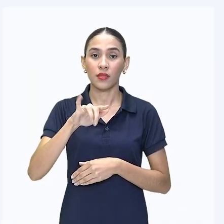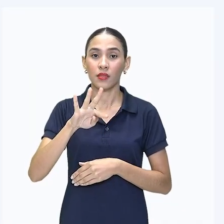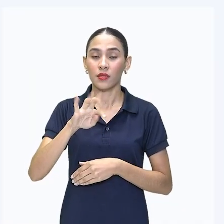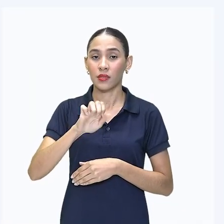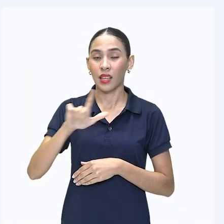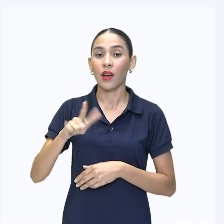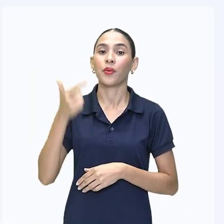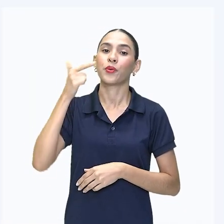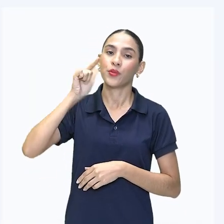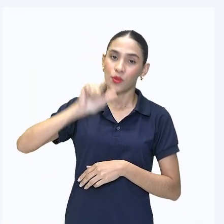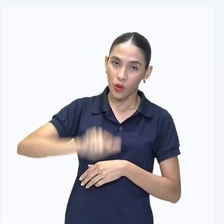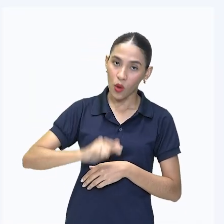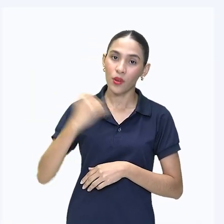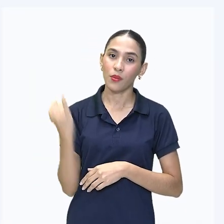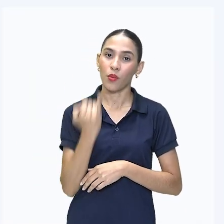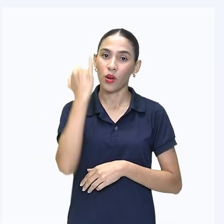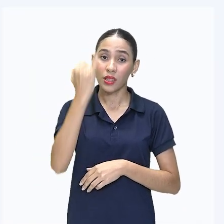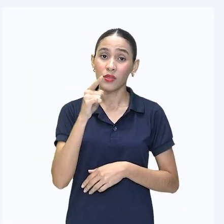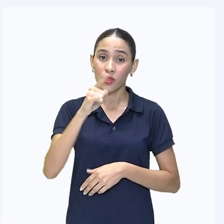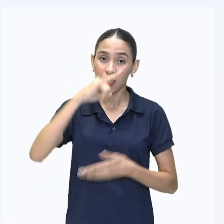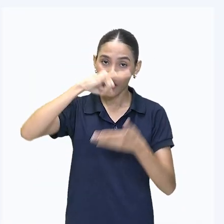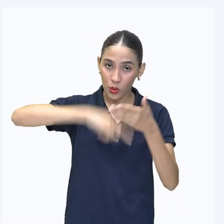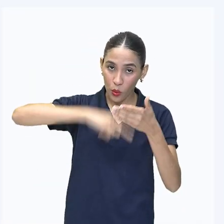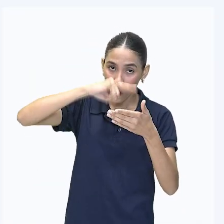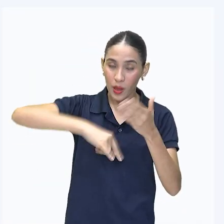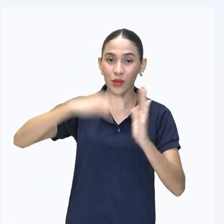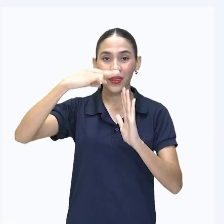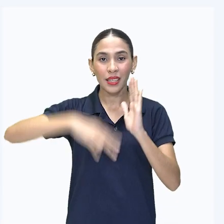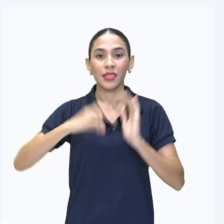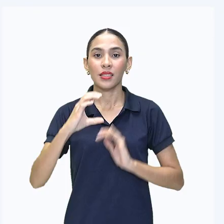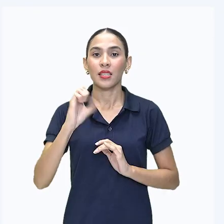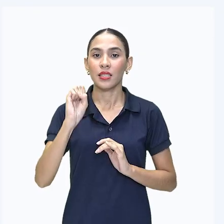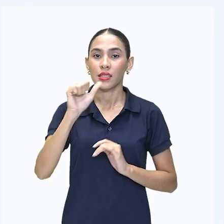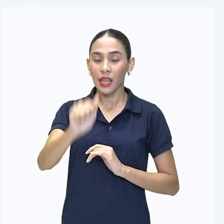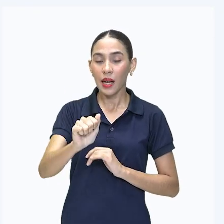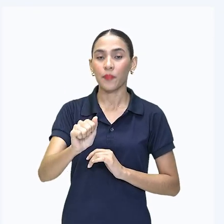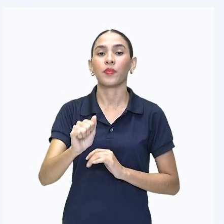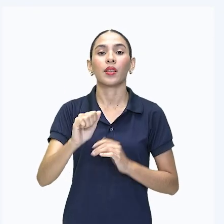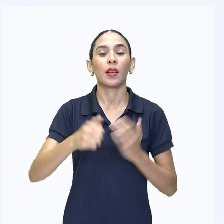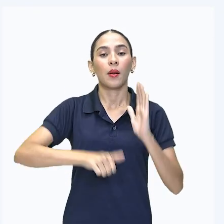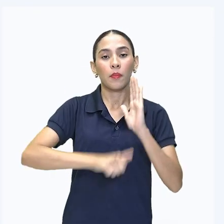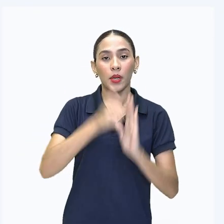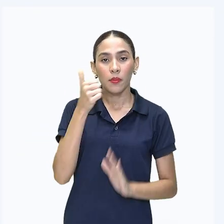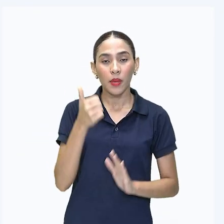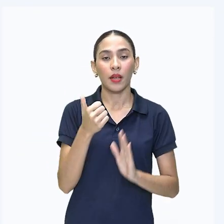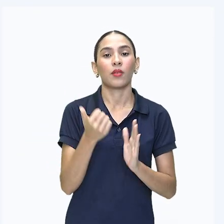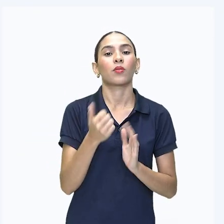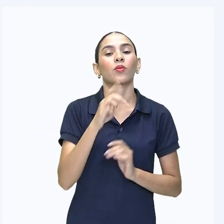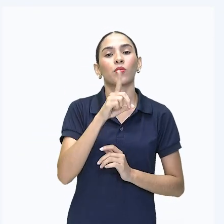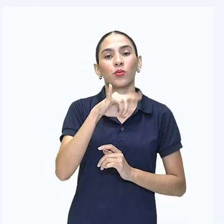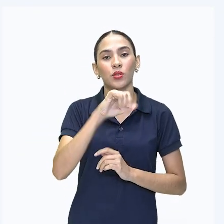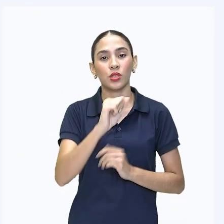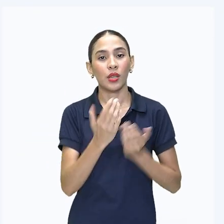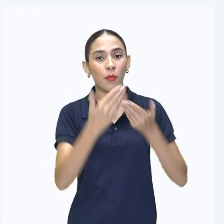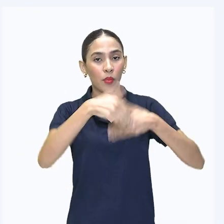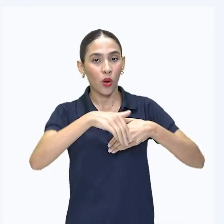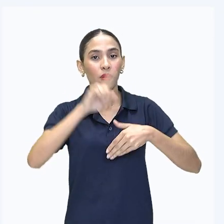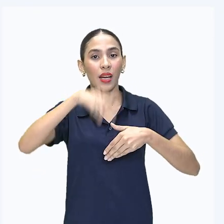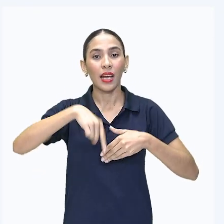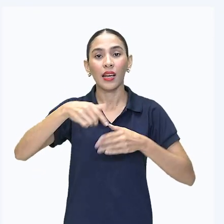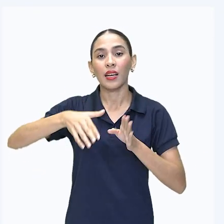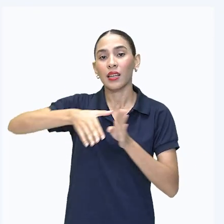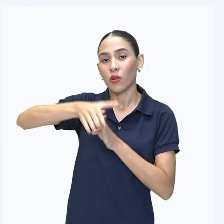De novo, a importância do CSA nas mãos, né? Primeiro, a data da avaliação indicada no cronograma do CSA,